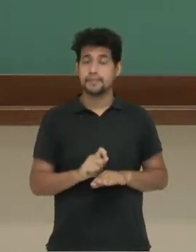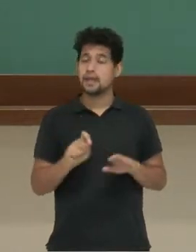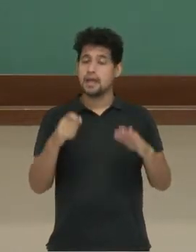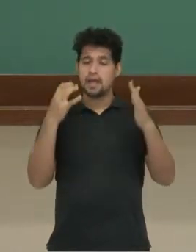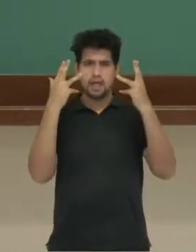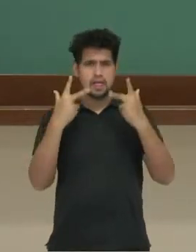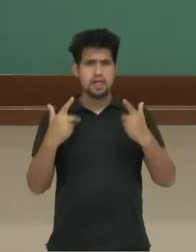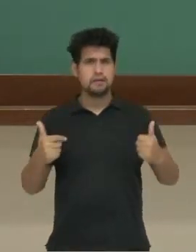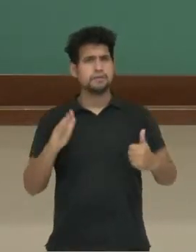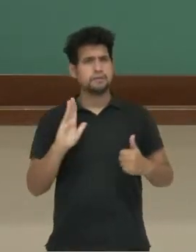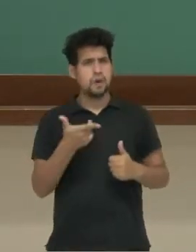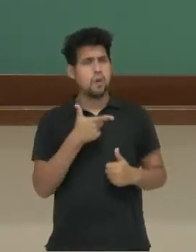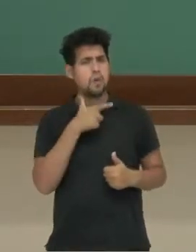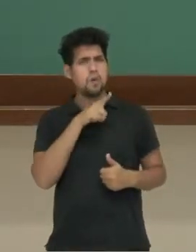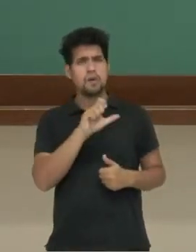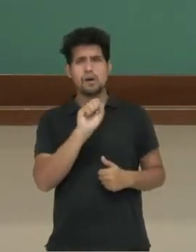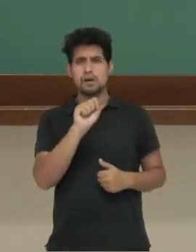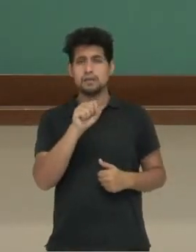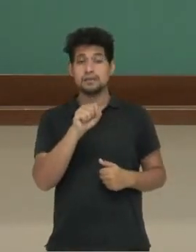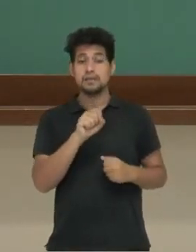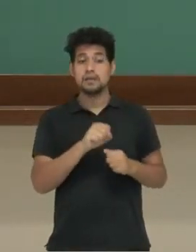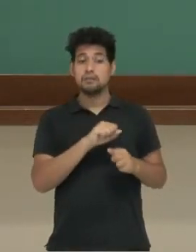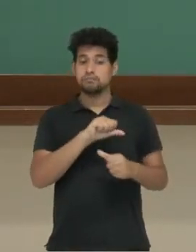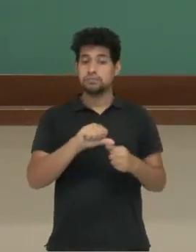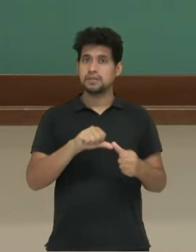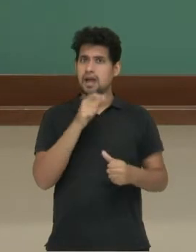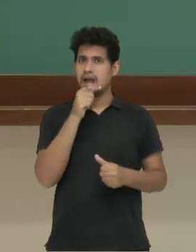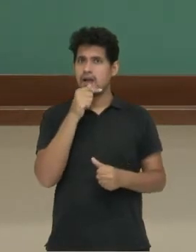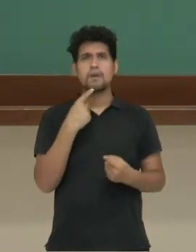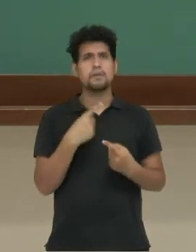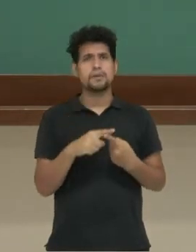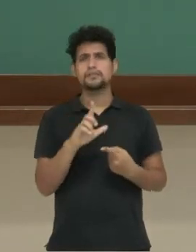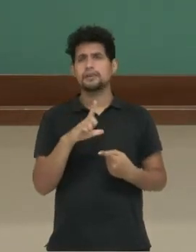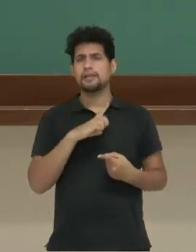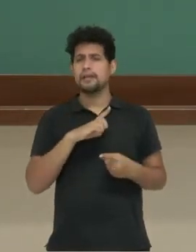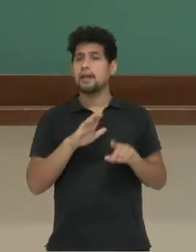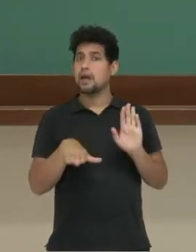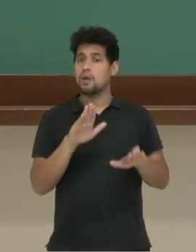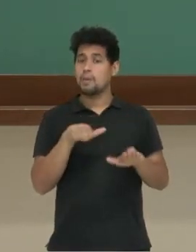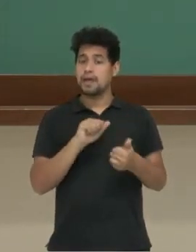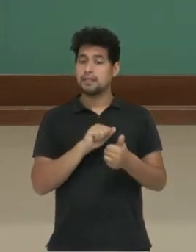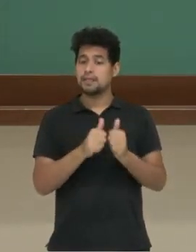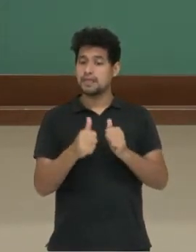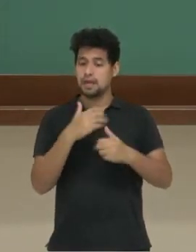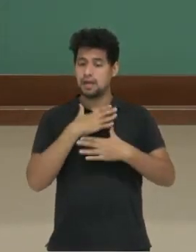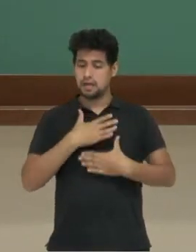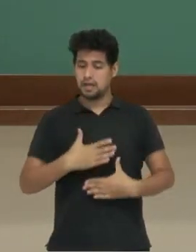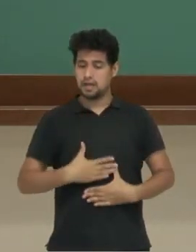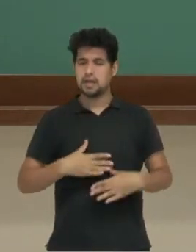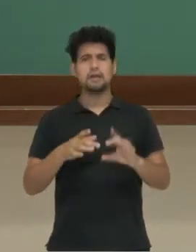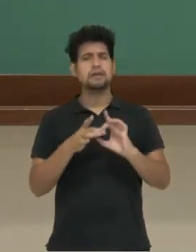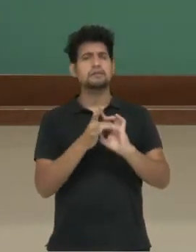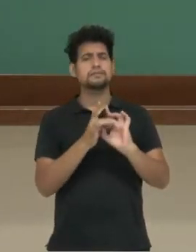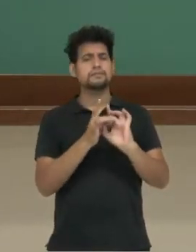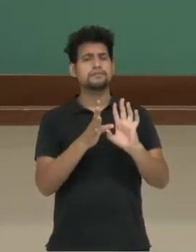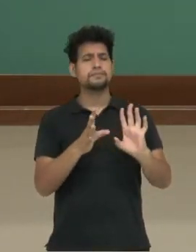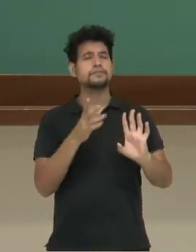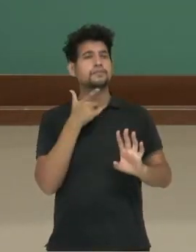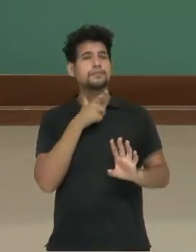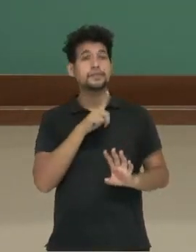que conseguiram de fato sair da água é porque eles já tinham alguma adaptação no corpo que permitiu que eles